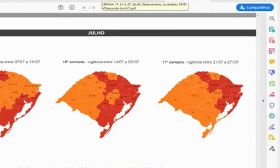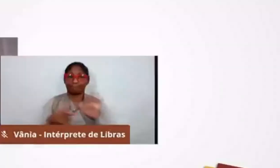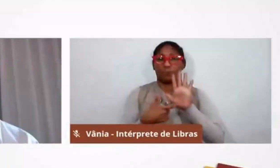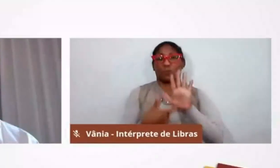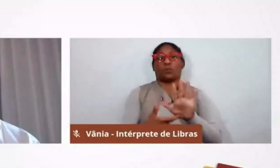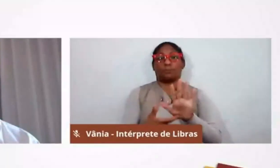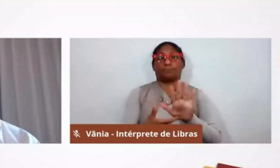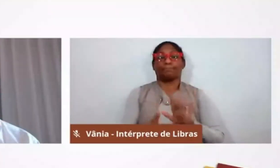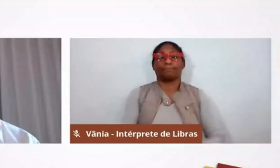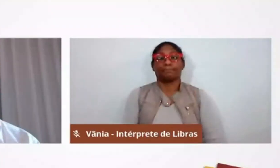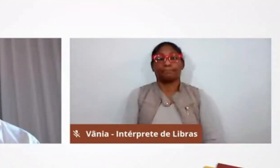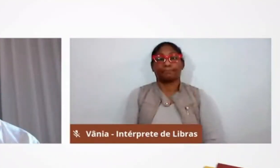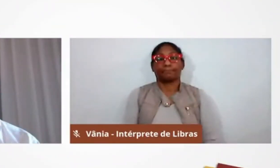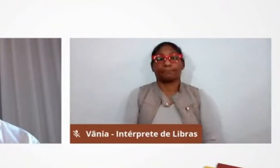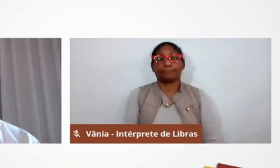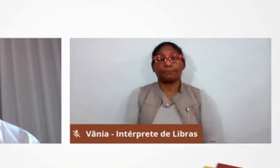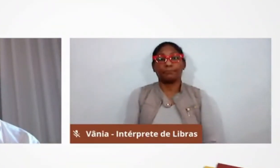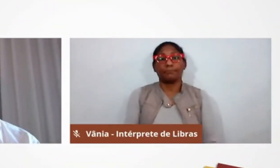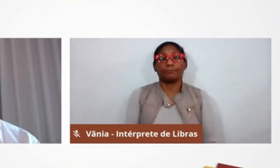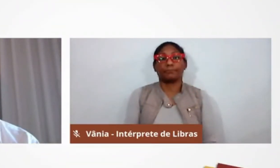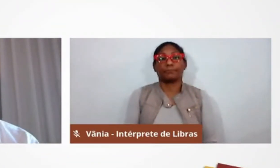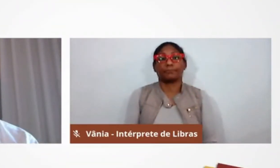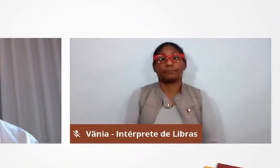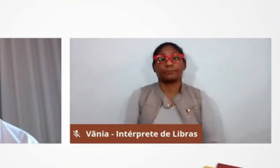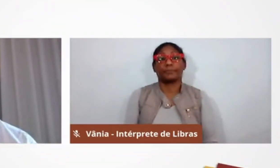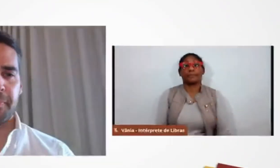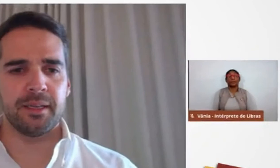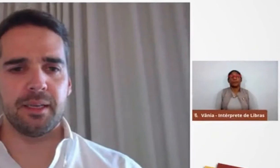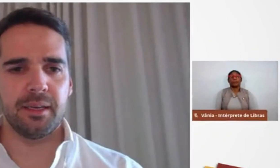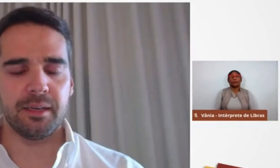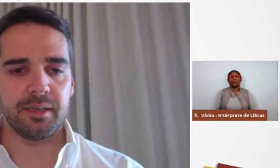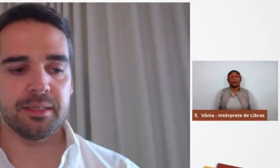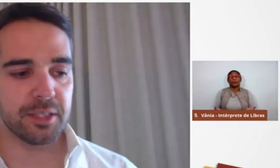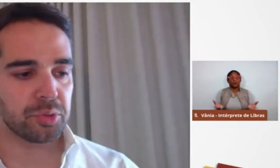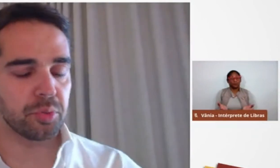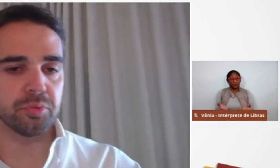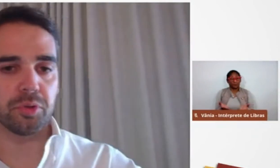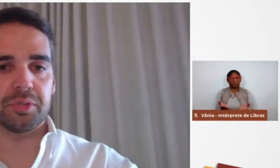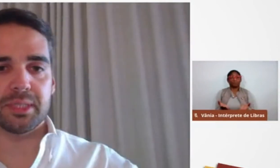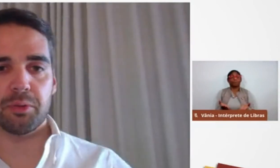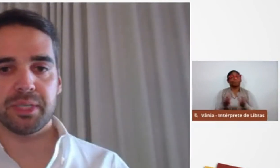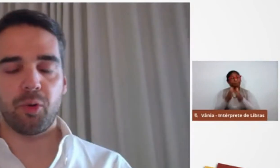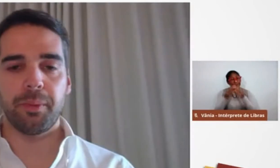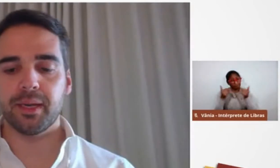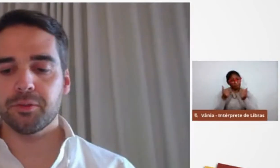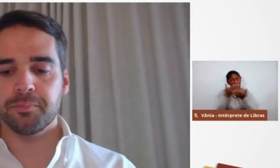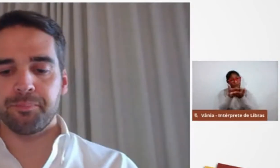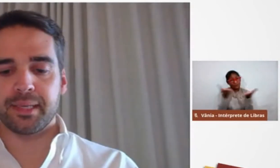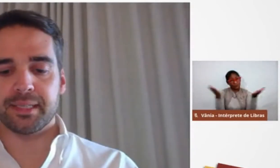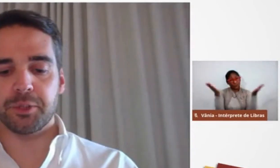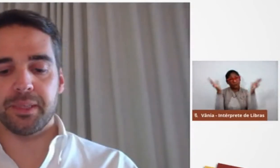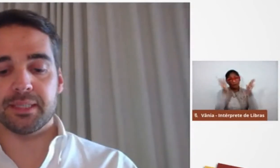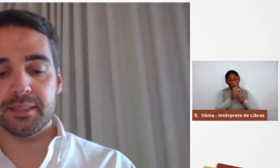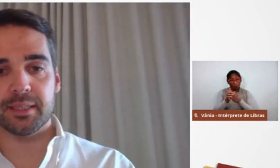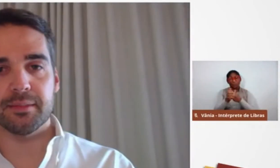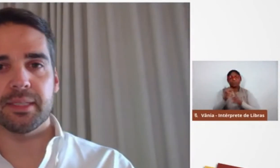apresentação, né, o compartilhamento dessa apresentação, e insisto com todos que estão nos acompanhando que